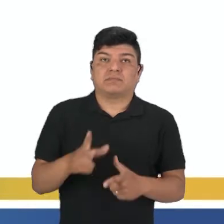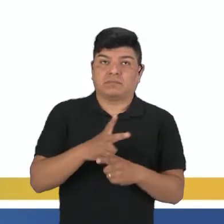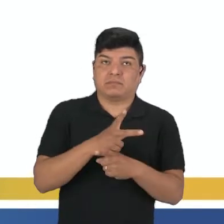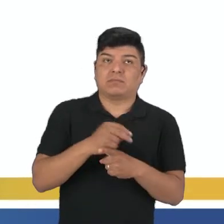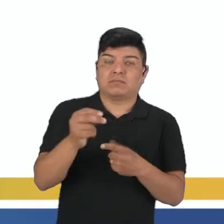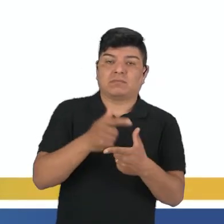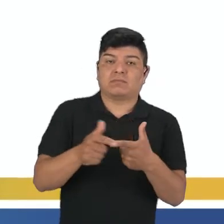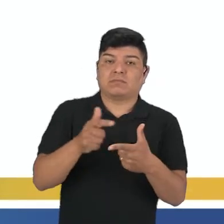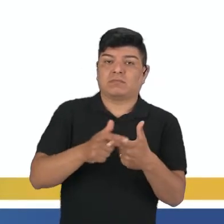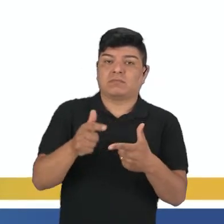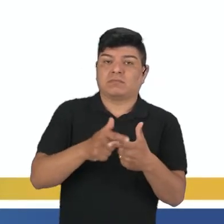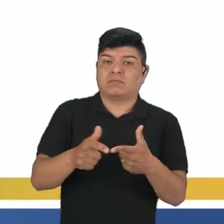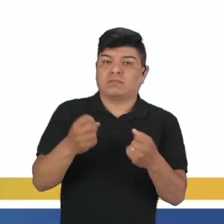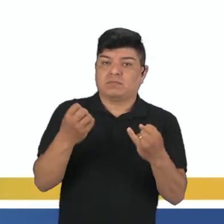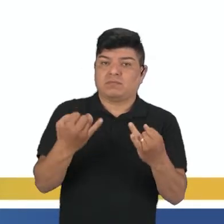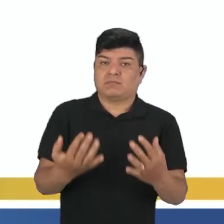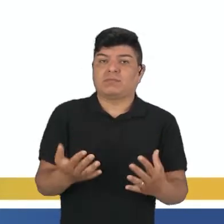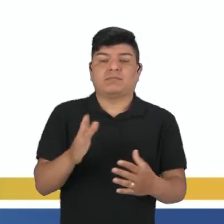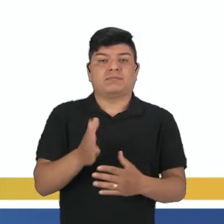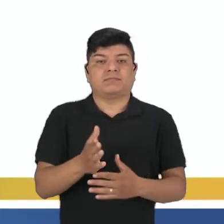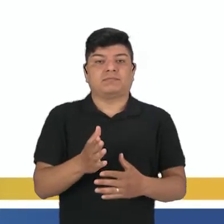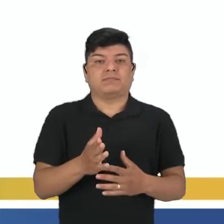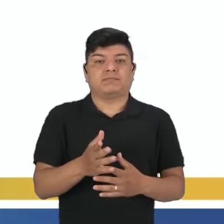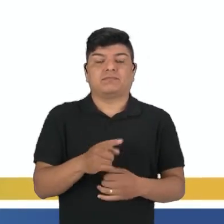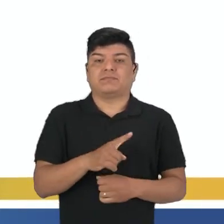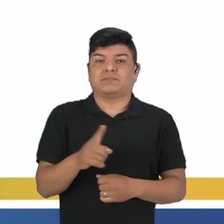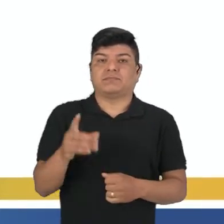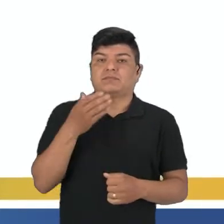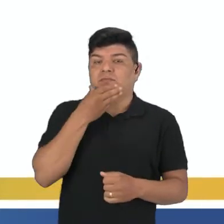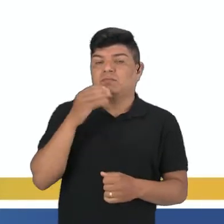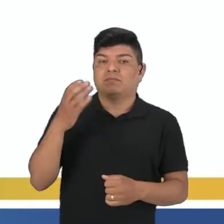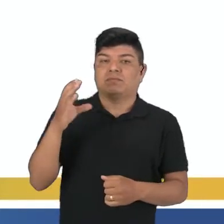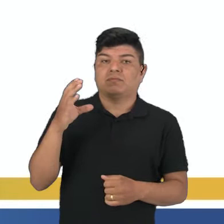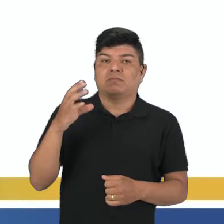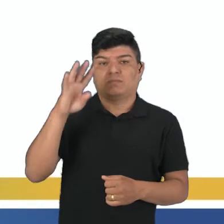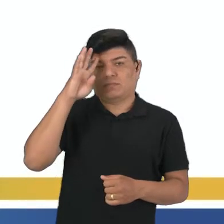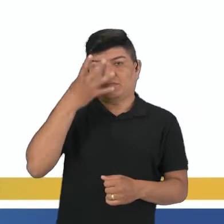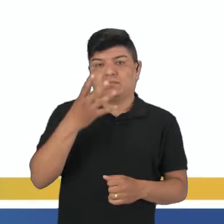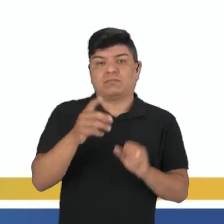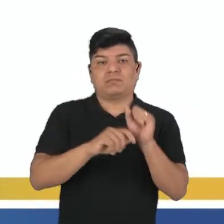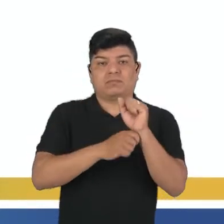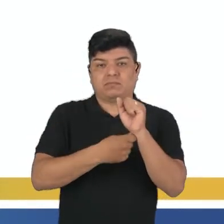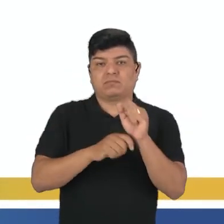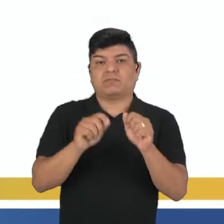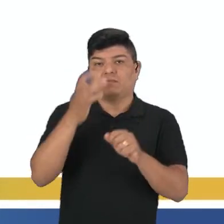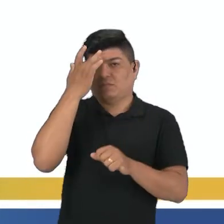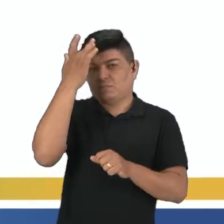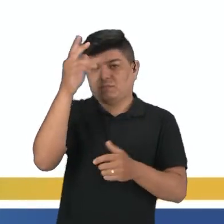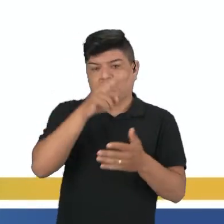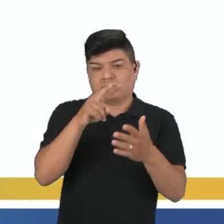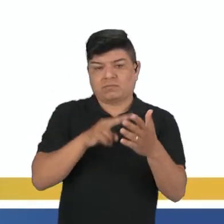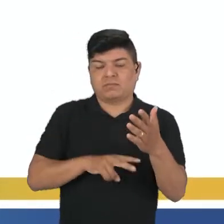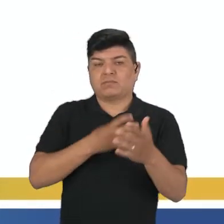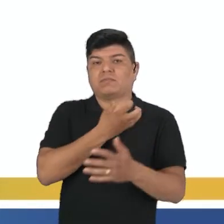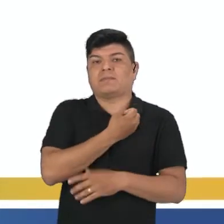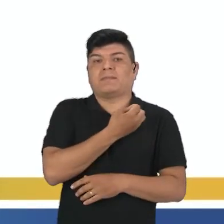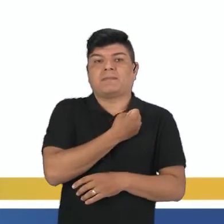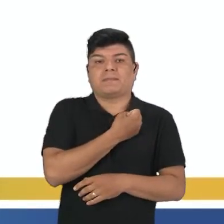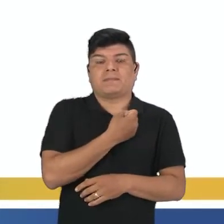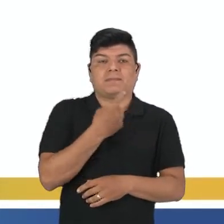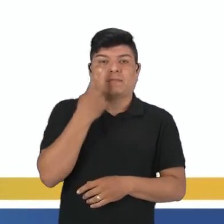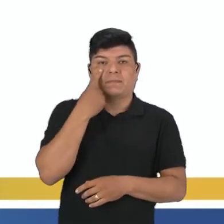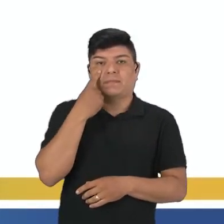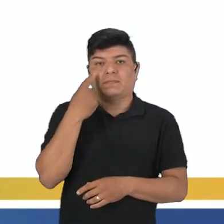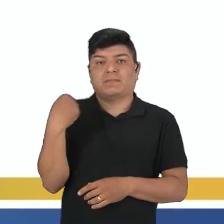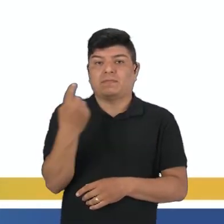Para vencer esses problemas, como já falei para vocês, né, os cientistas decidiram criar um código, né, para poder facilitar a leitura desses números.